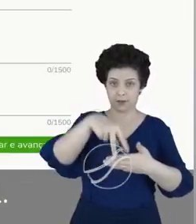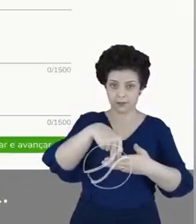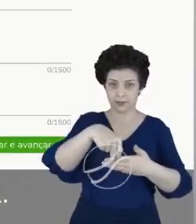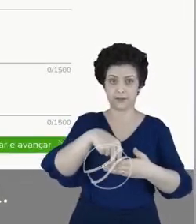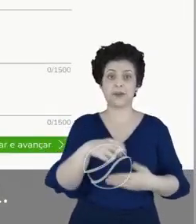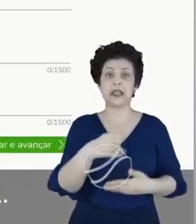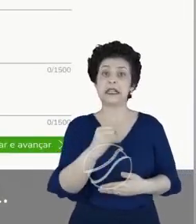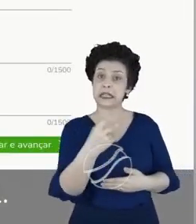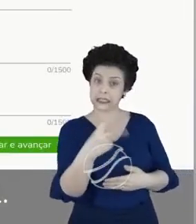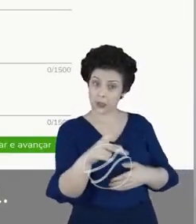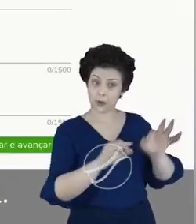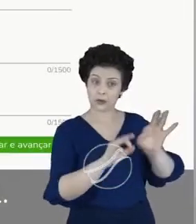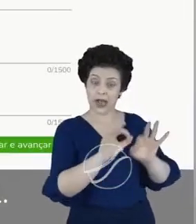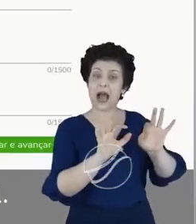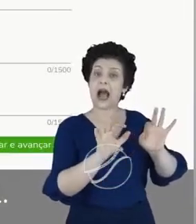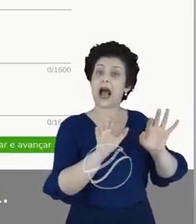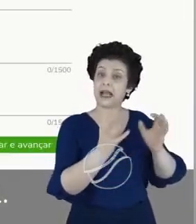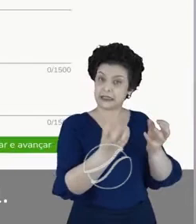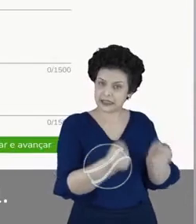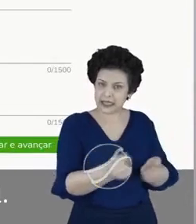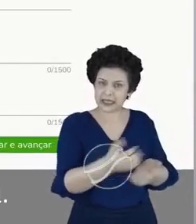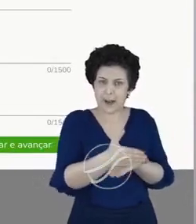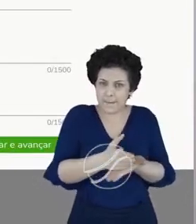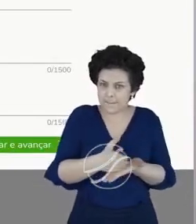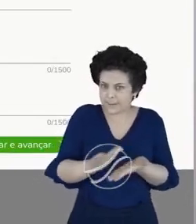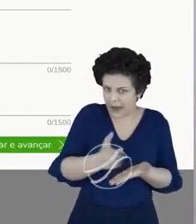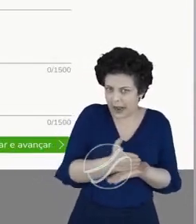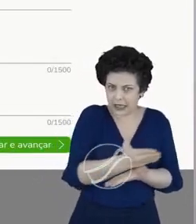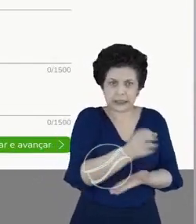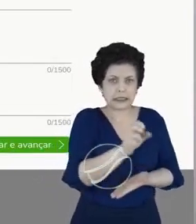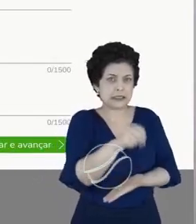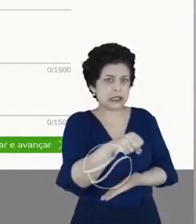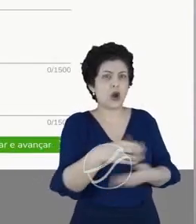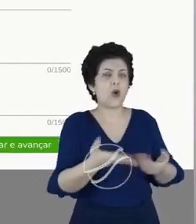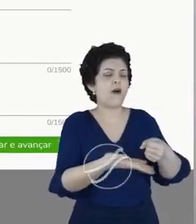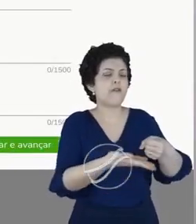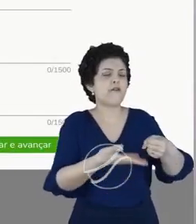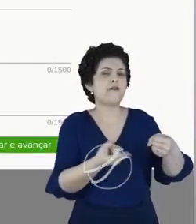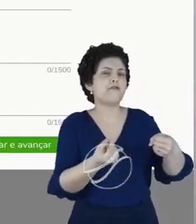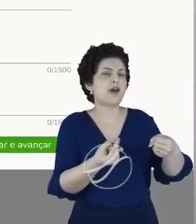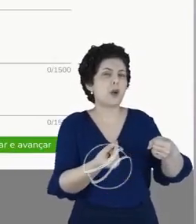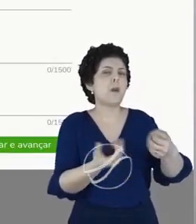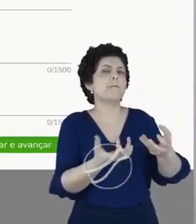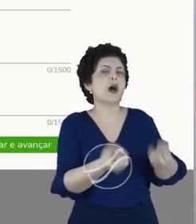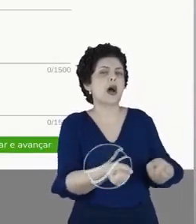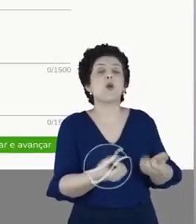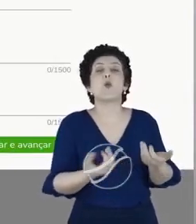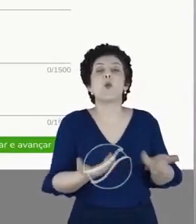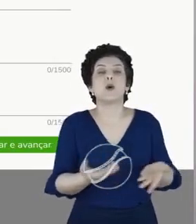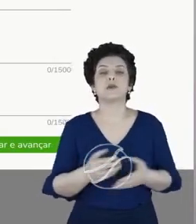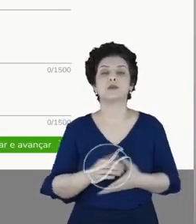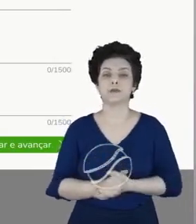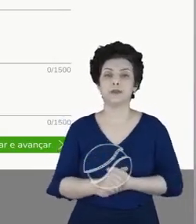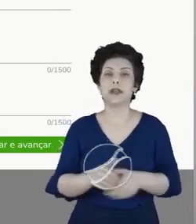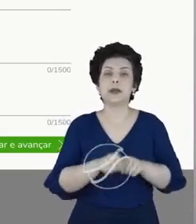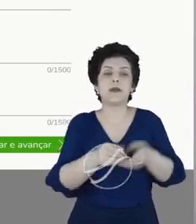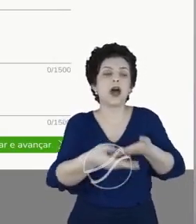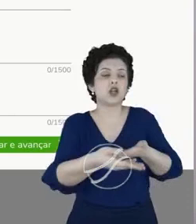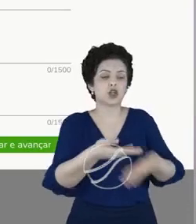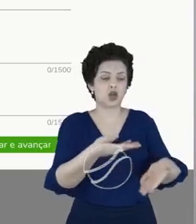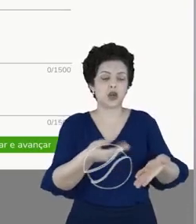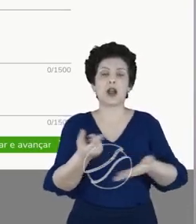cadastrar novos projetos não há nenhum impeditivo e a gente até pede assim que inclui novos projetos né porque até porque foram entidades que já participaram